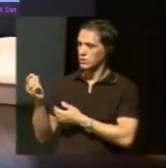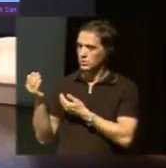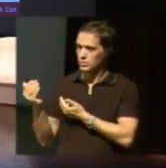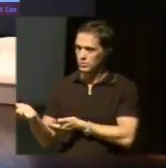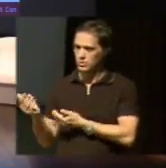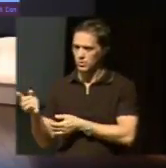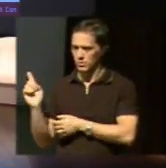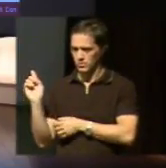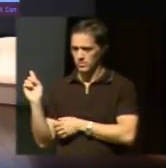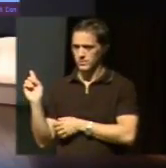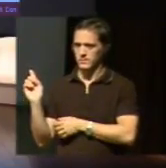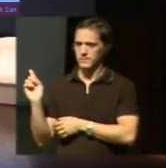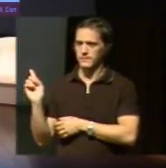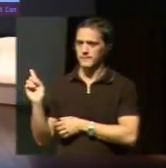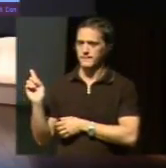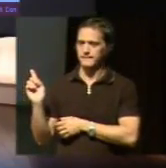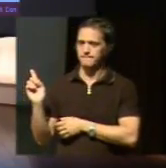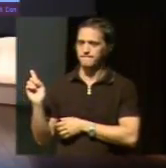jovens